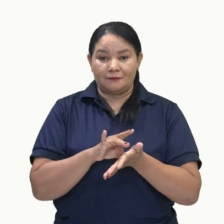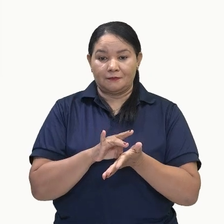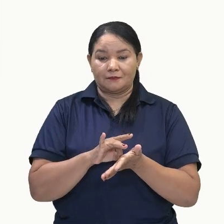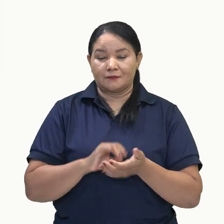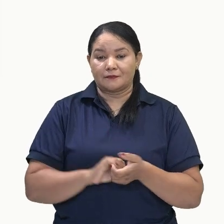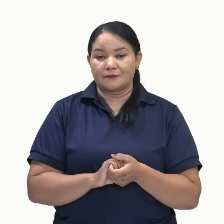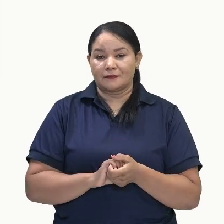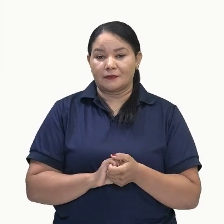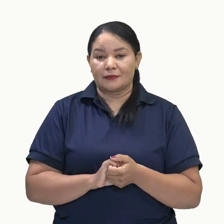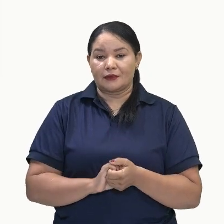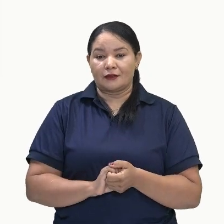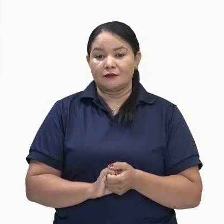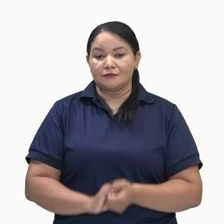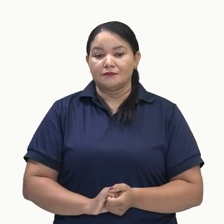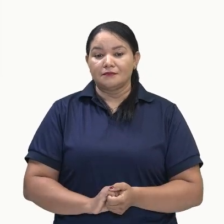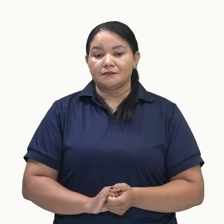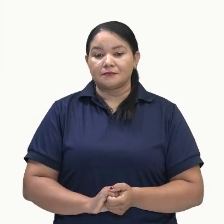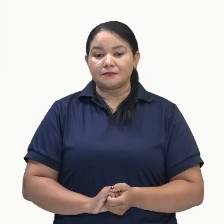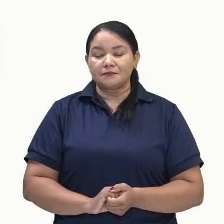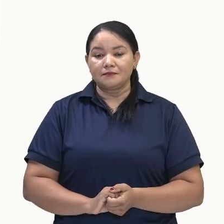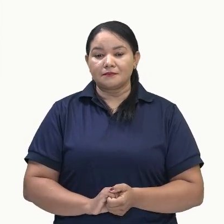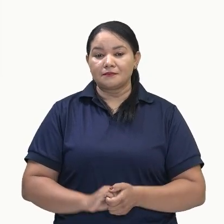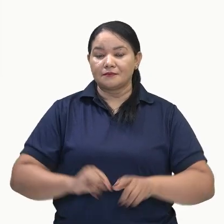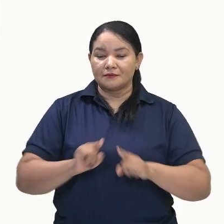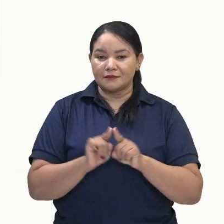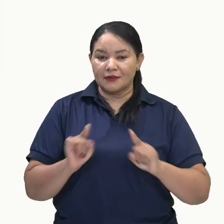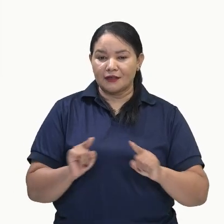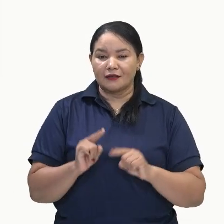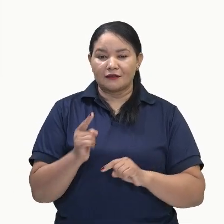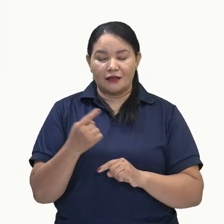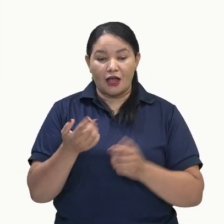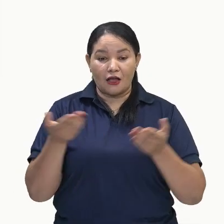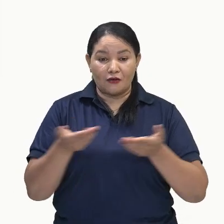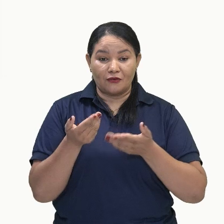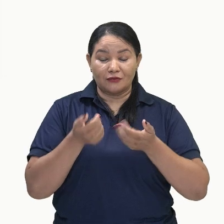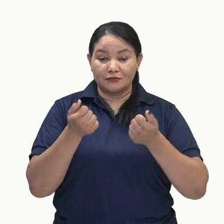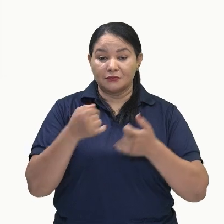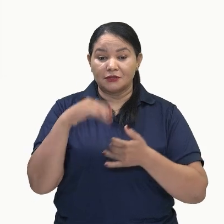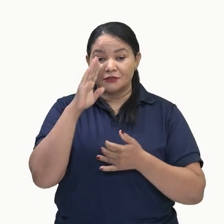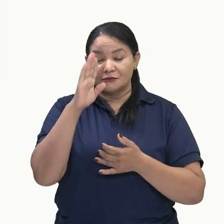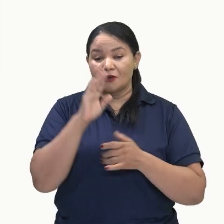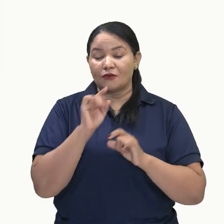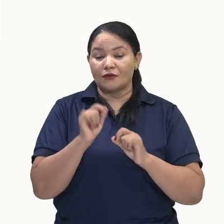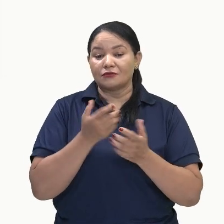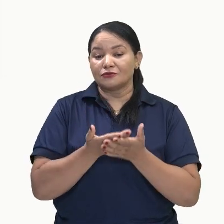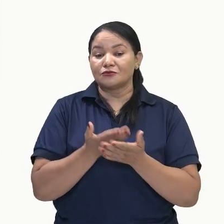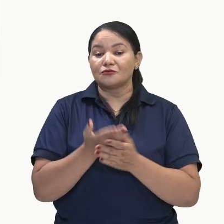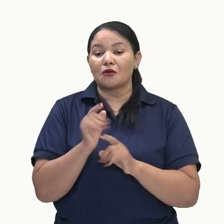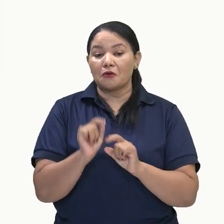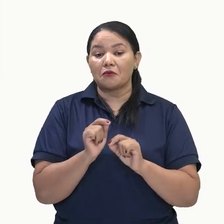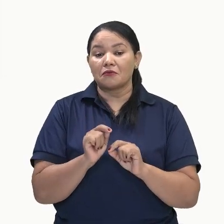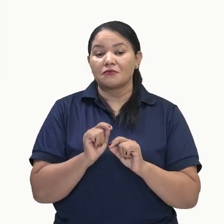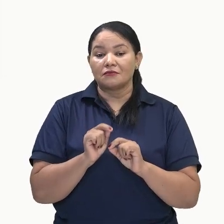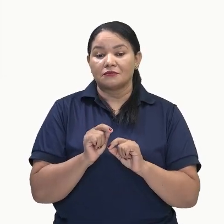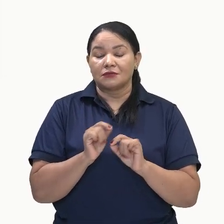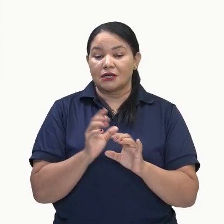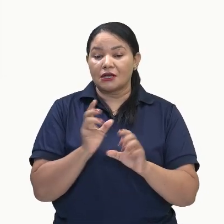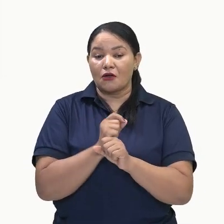têm fundamento, tá bom? São informações verdadeiras. Mas o nosso objeto de estudo principal está aqui focado ao